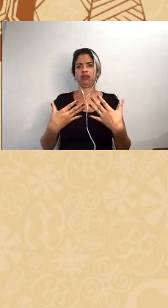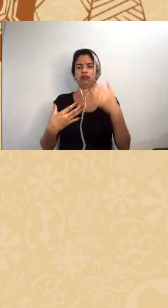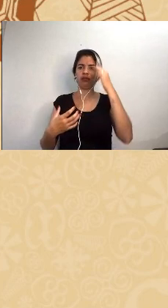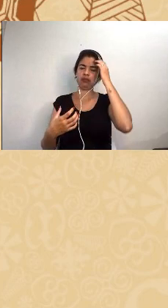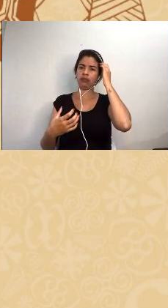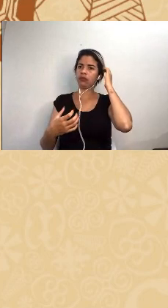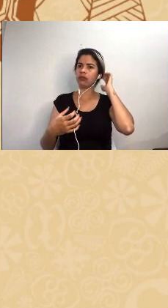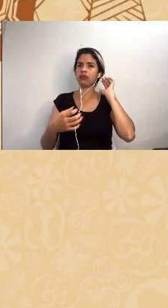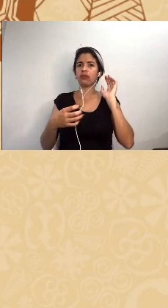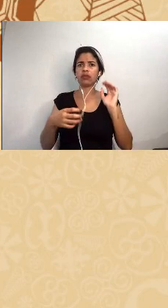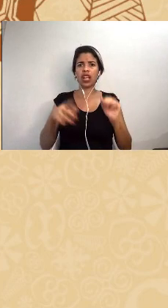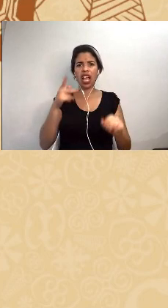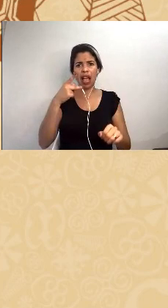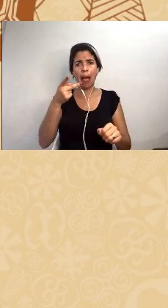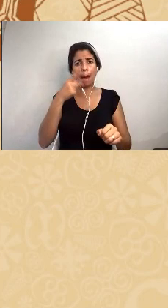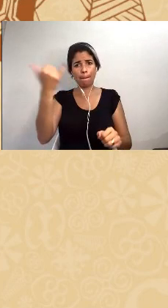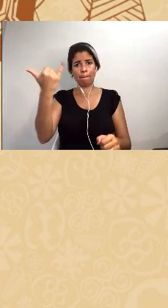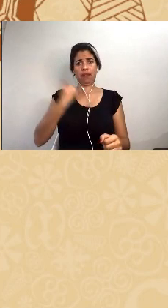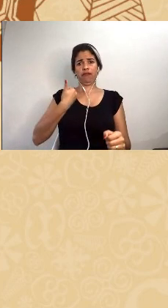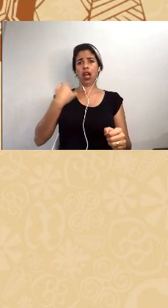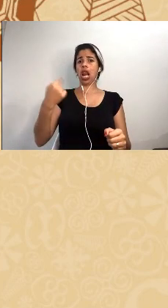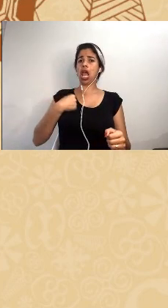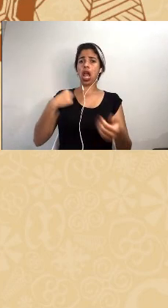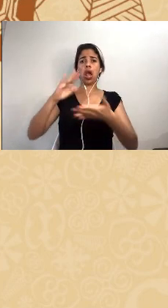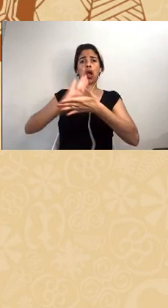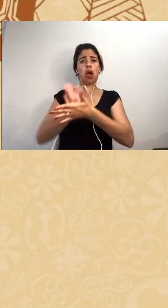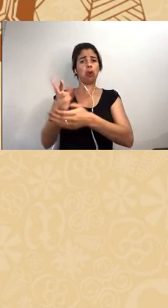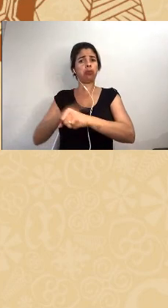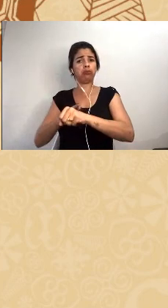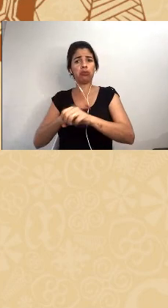Não me diga que você é racista e que está tudo ok.